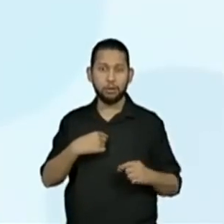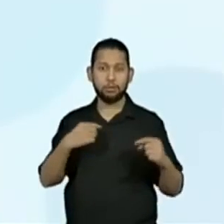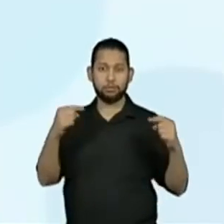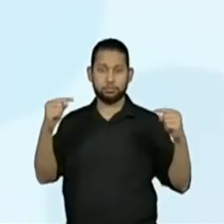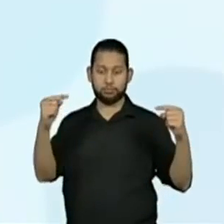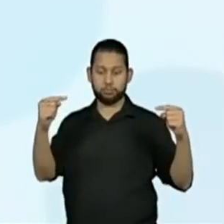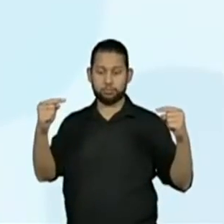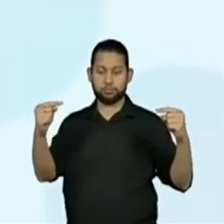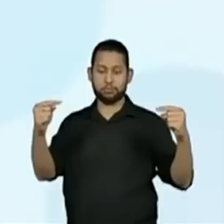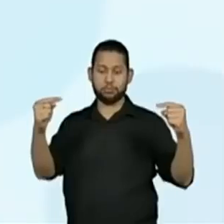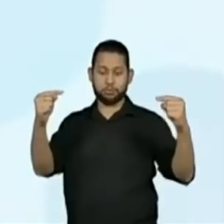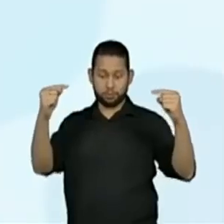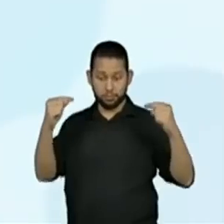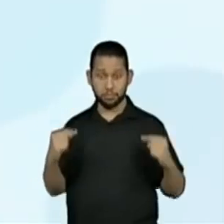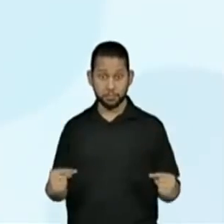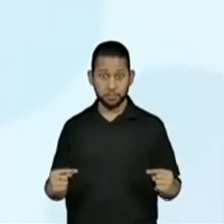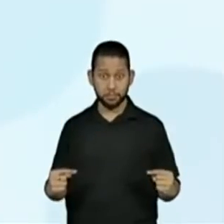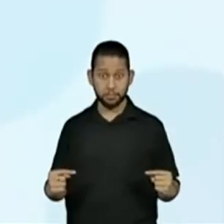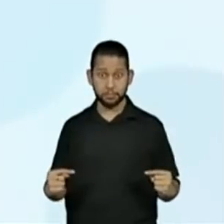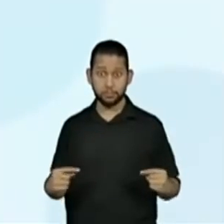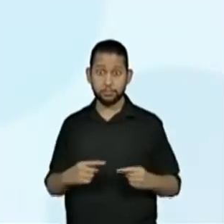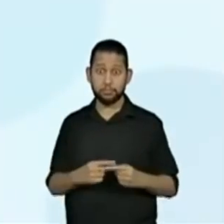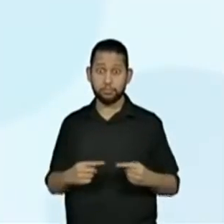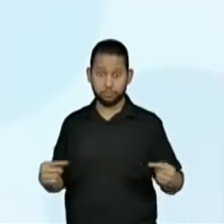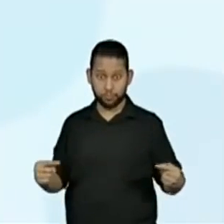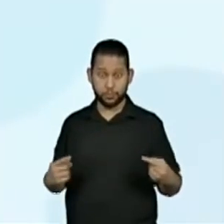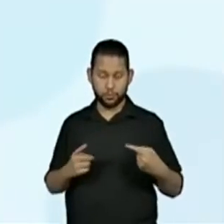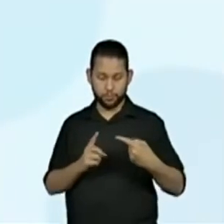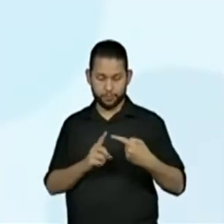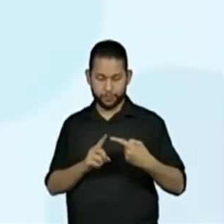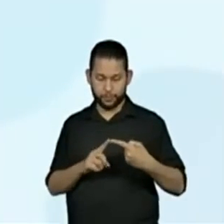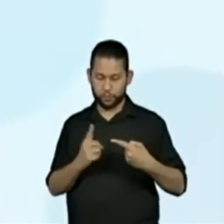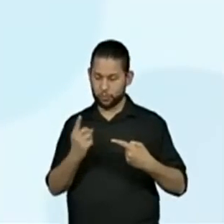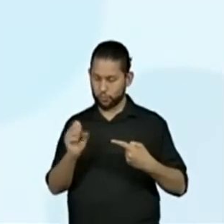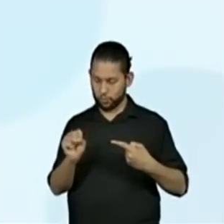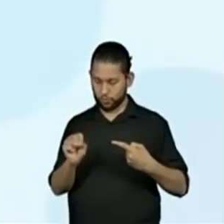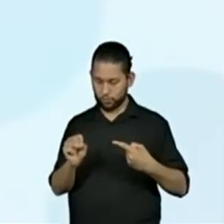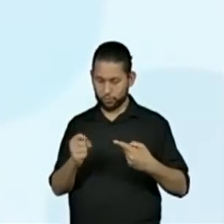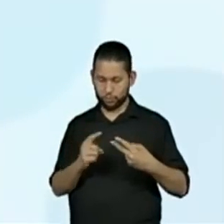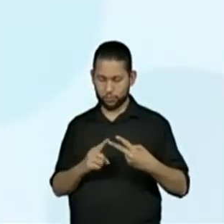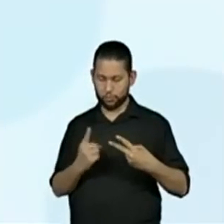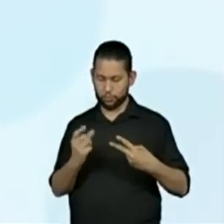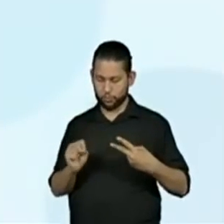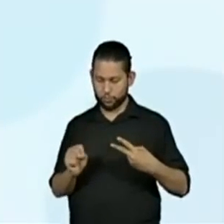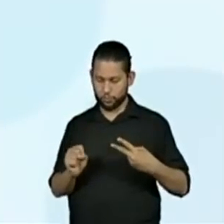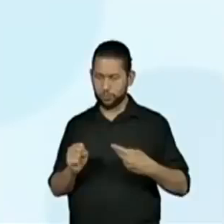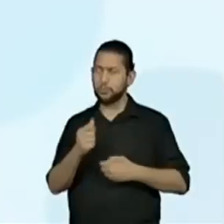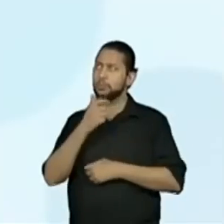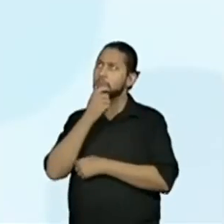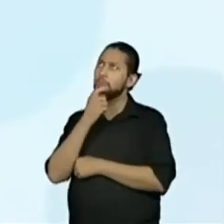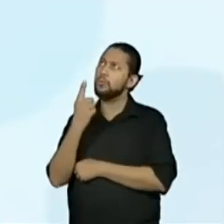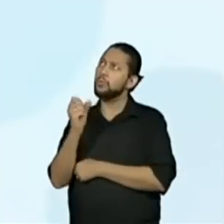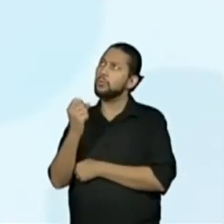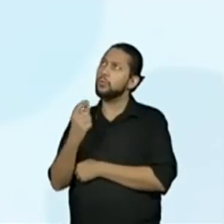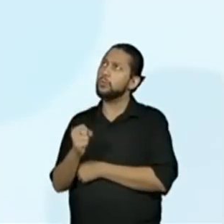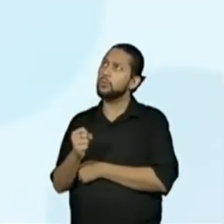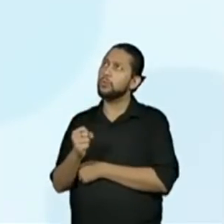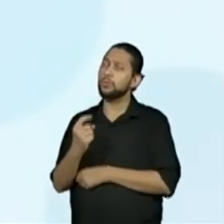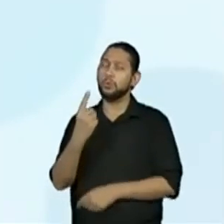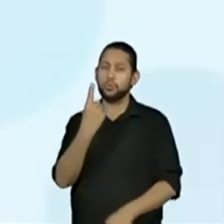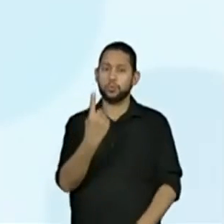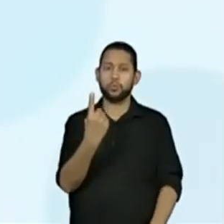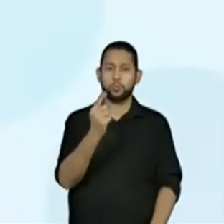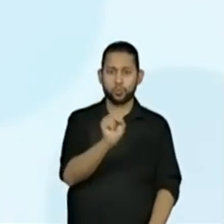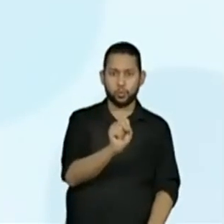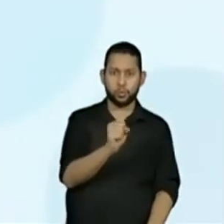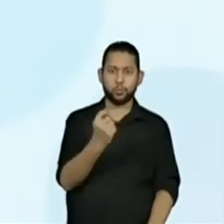linha do outro lado eu já vou utilizar então 32 met dessa